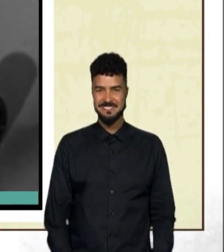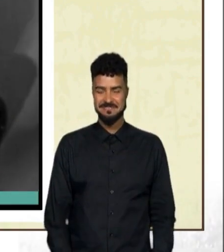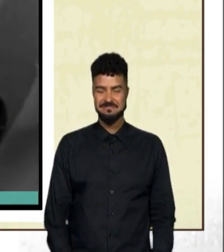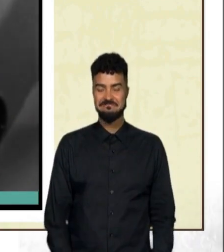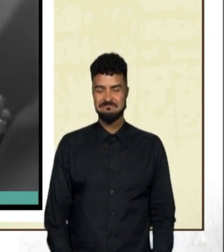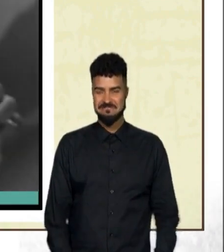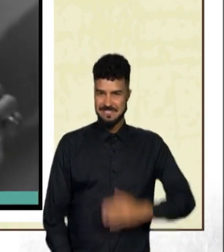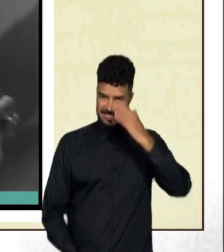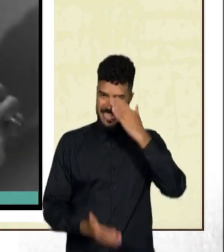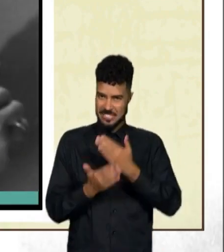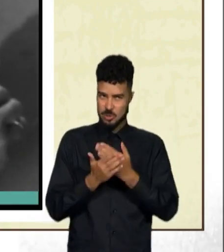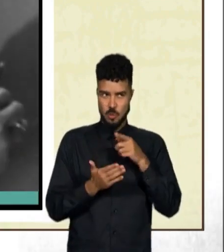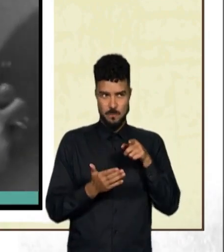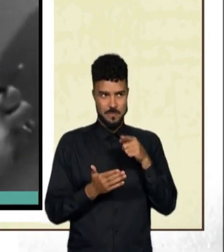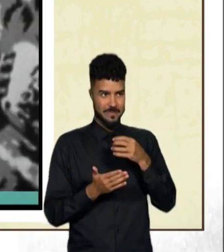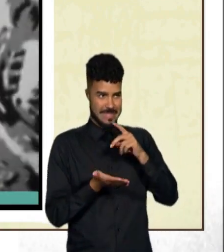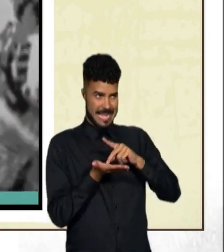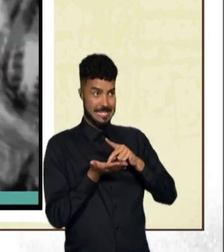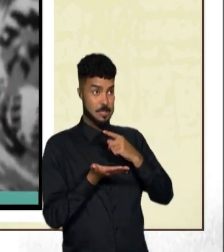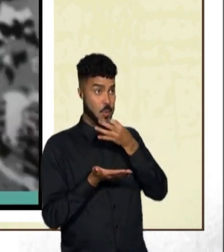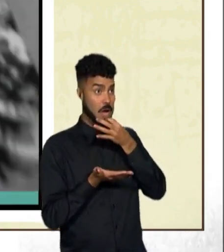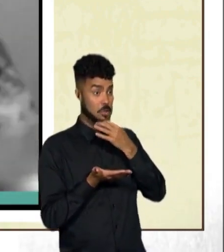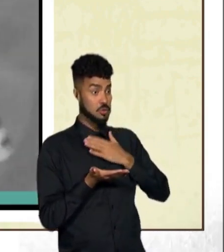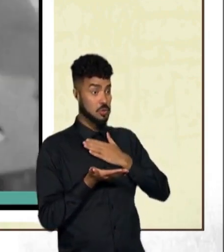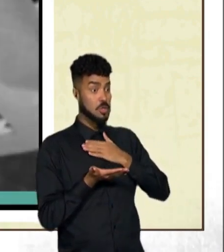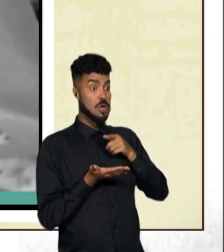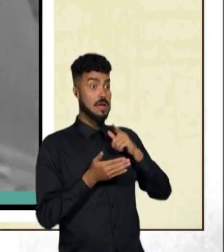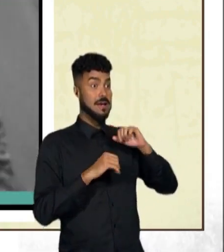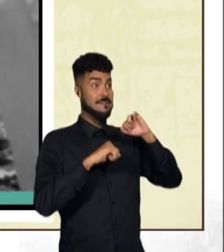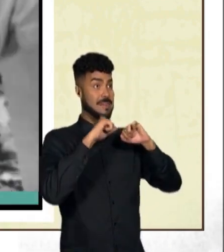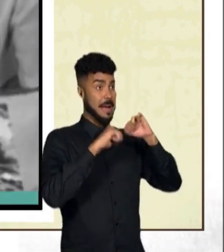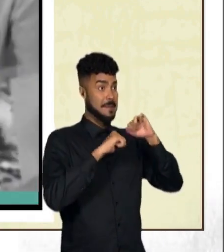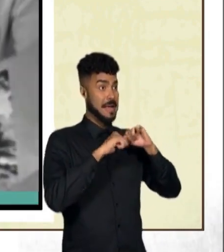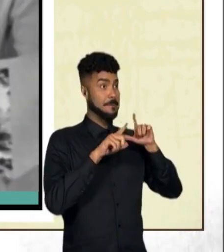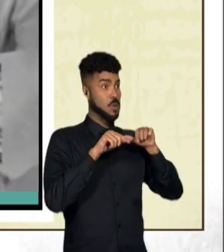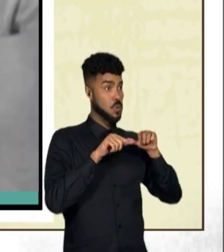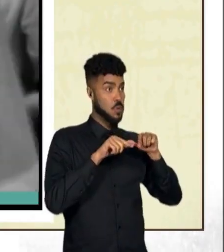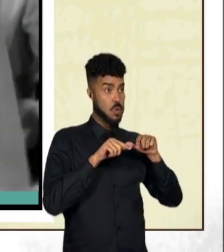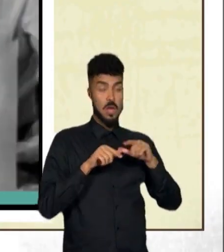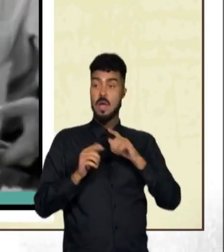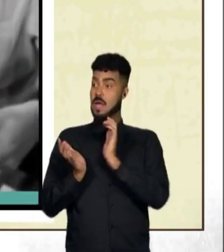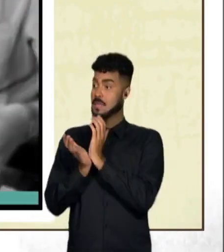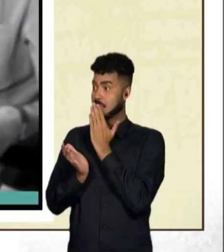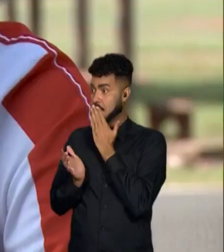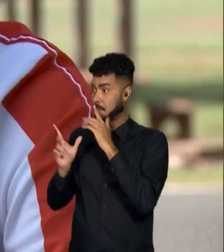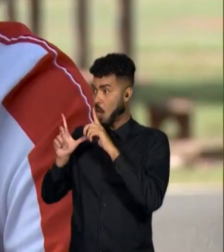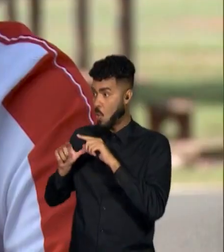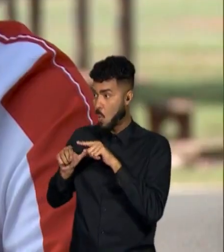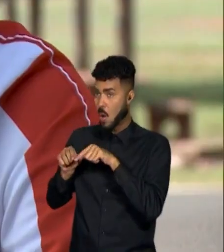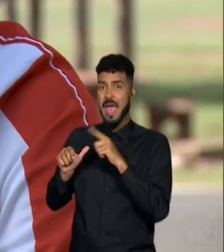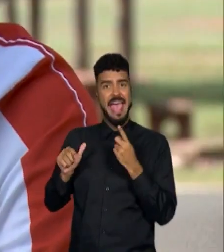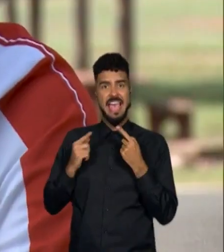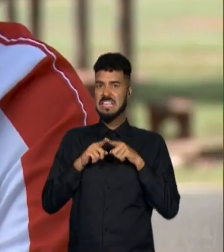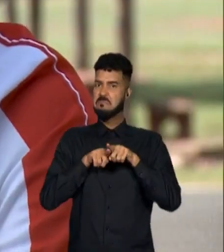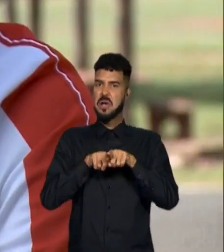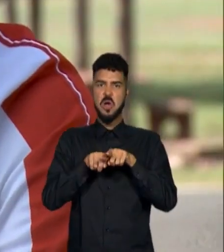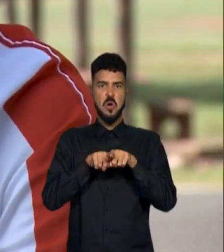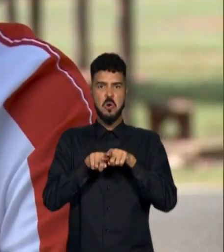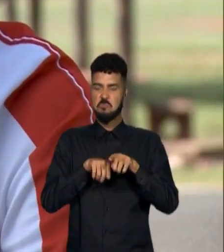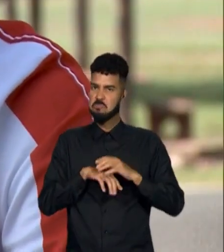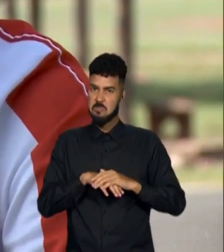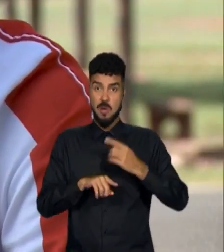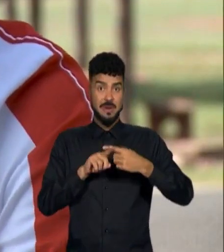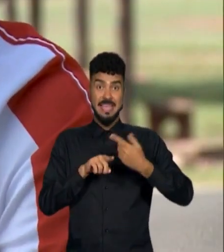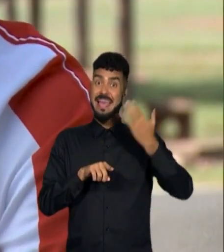Acho que fábrica Bangu e Bangu Atlético Clube são irmãos. Na verdade, não existe futebol dentro do